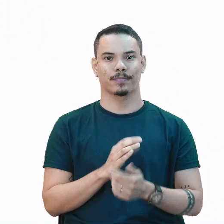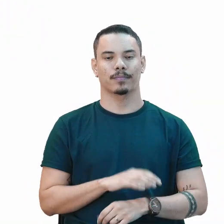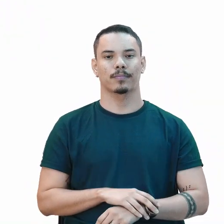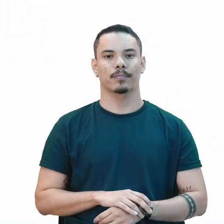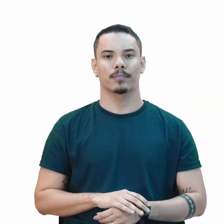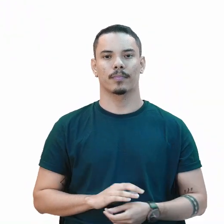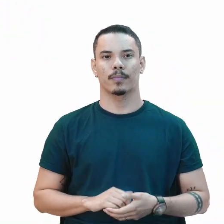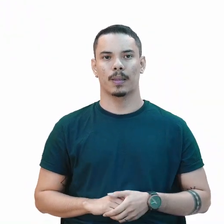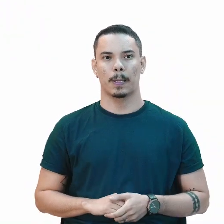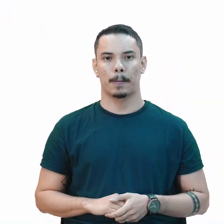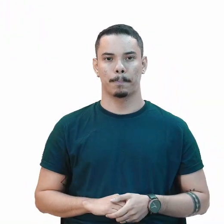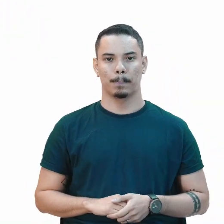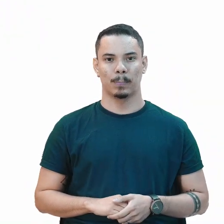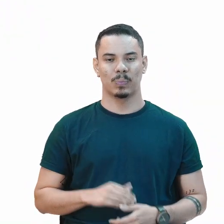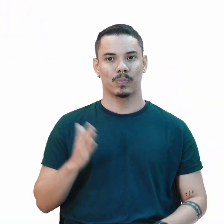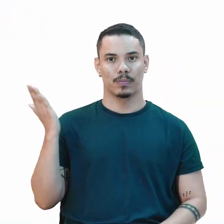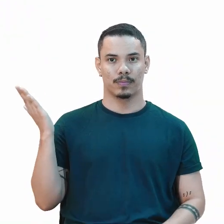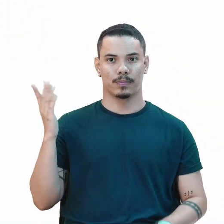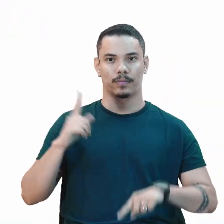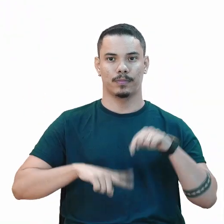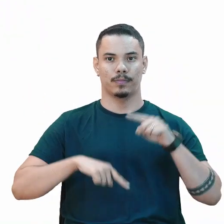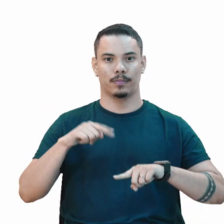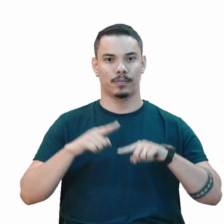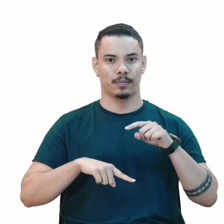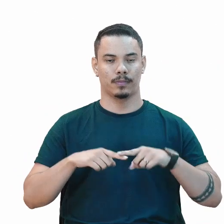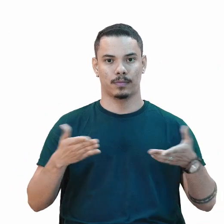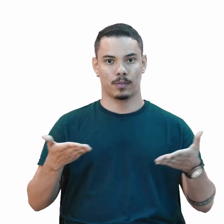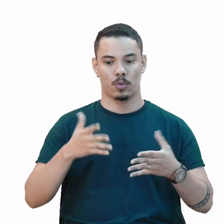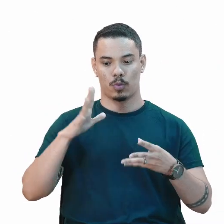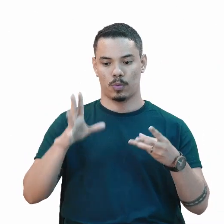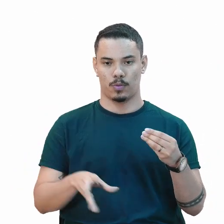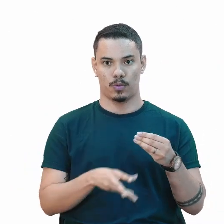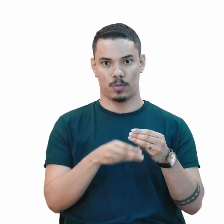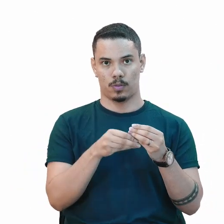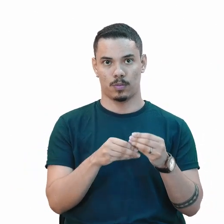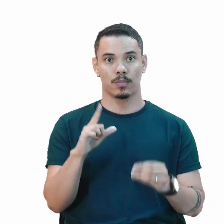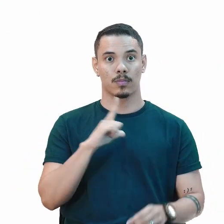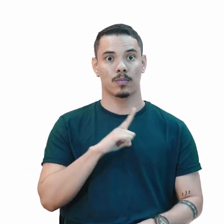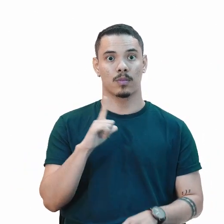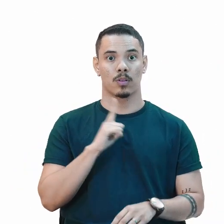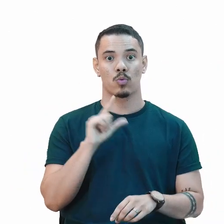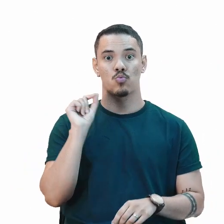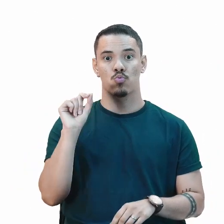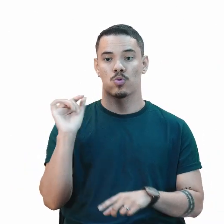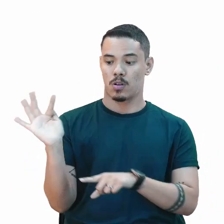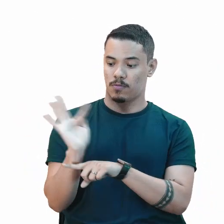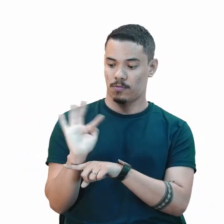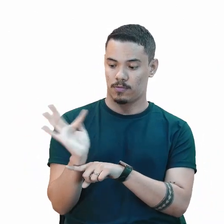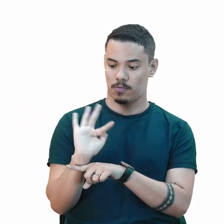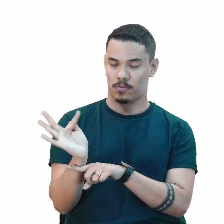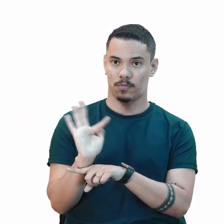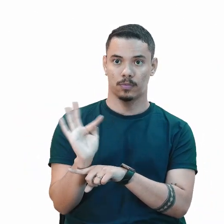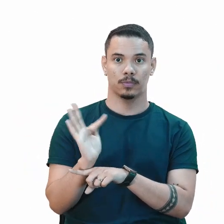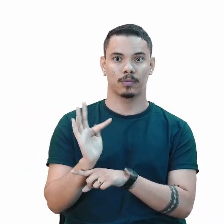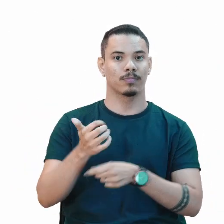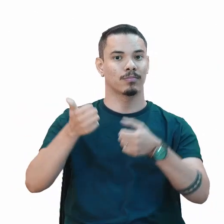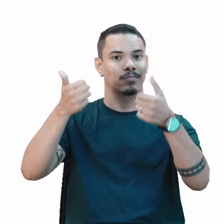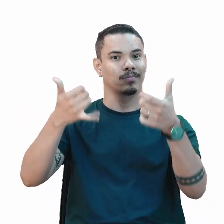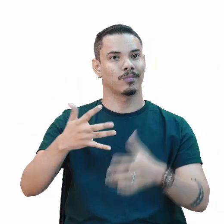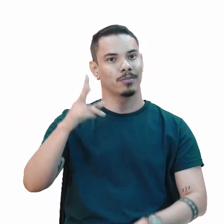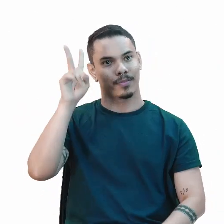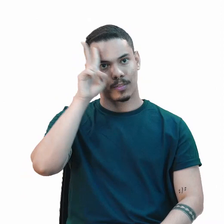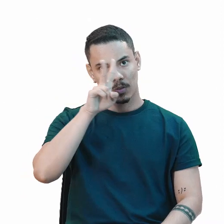só, no material complementar de hoje, temos um filme que conta a história de vida de uma